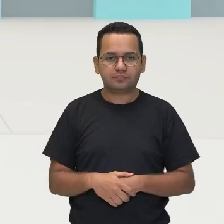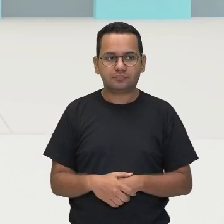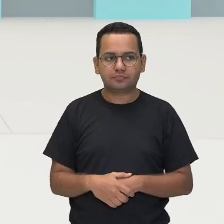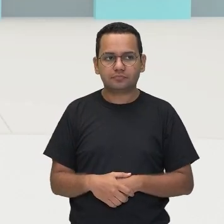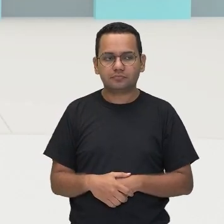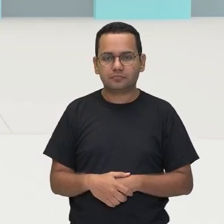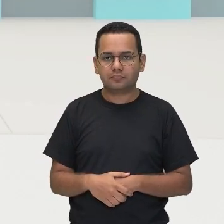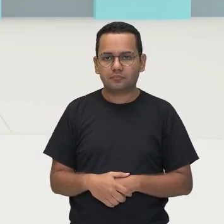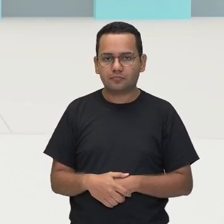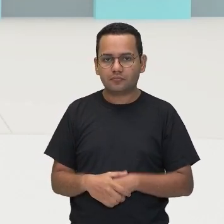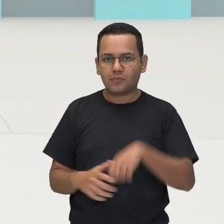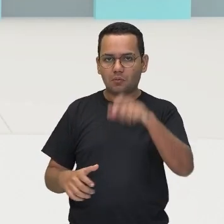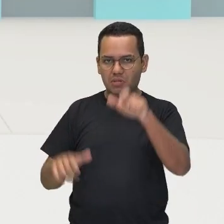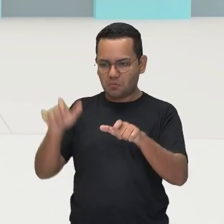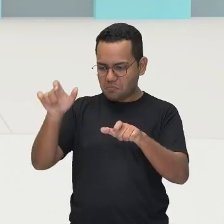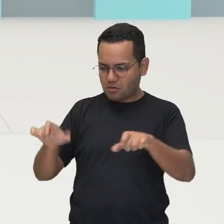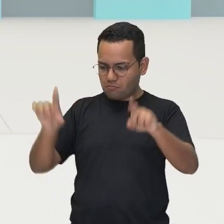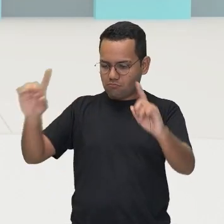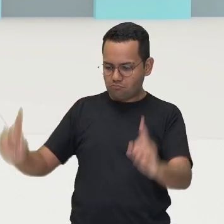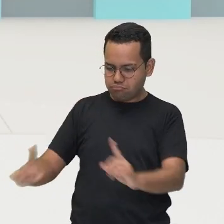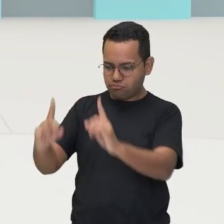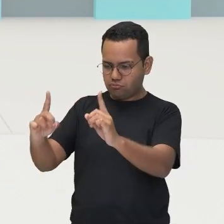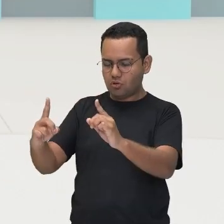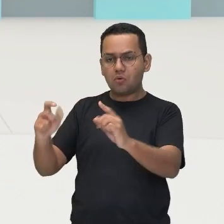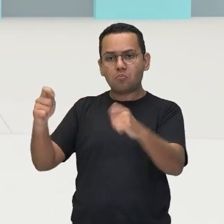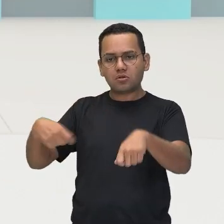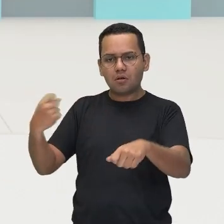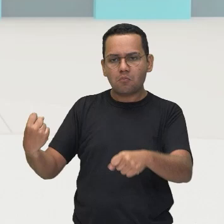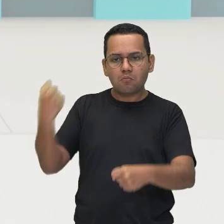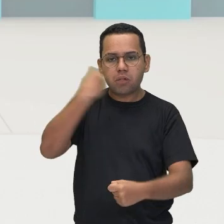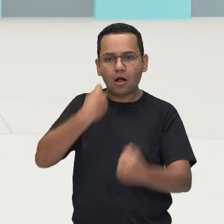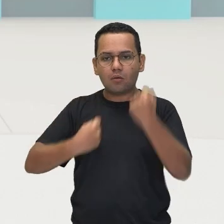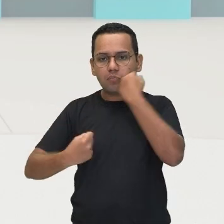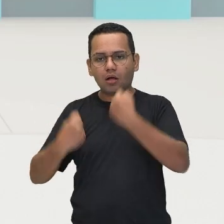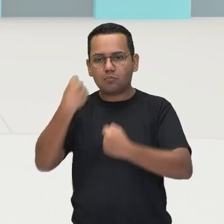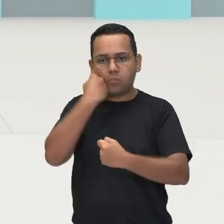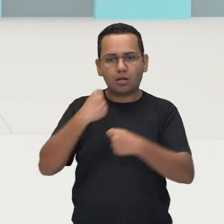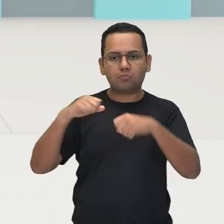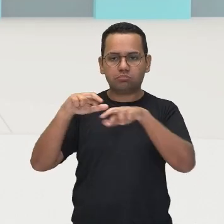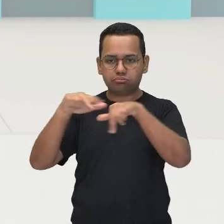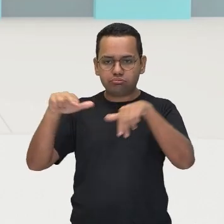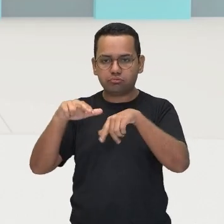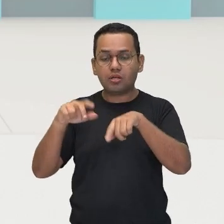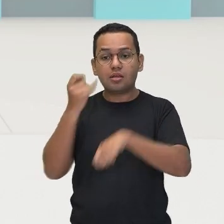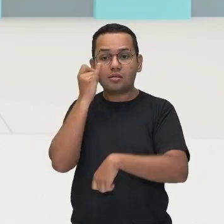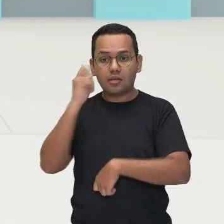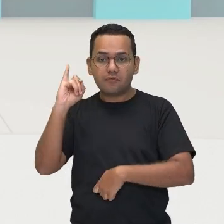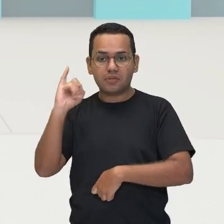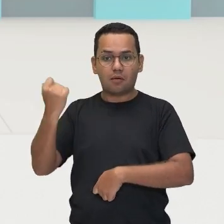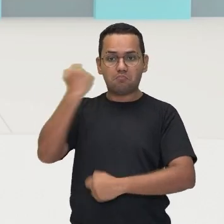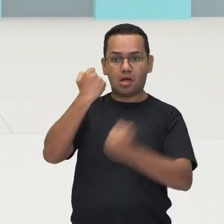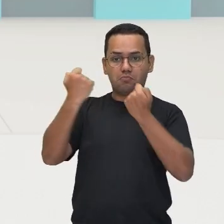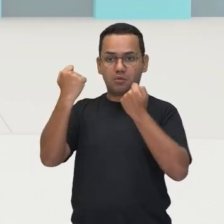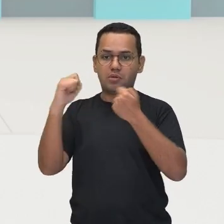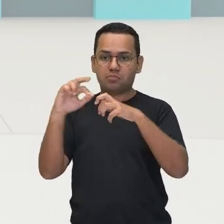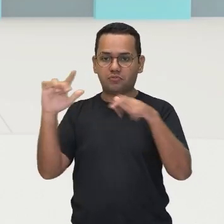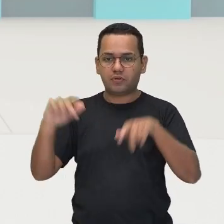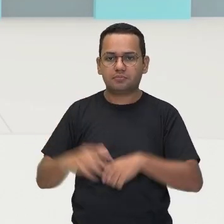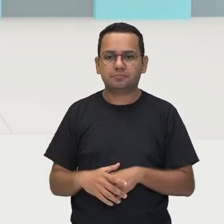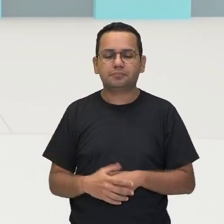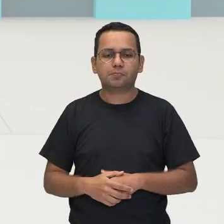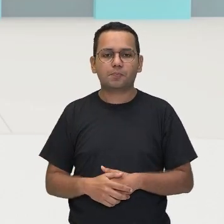tentem né acertar uma ao outro com socos e ao mesmo tempo evitar serem atingidos eh e o objetivo